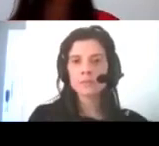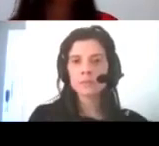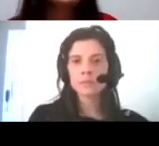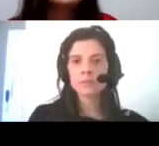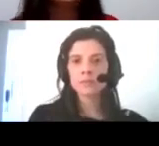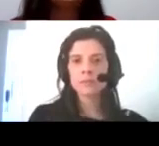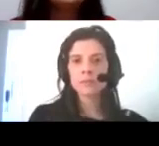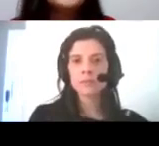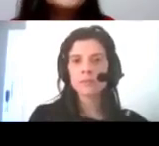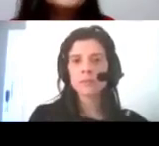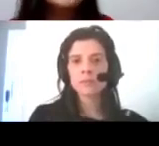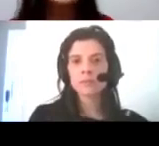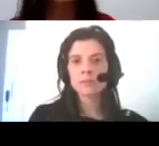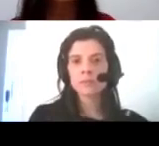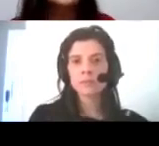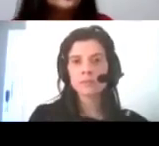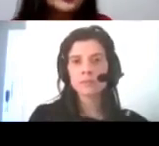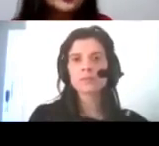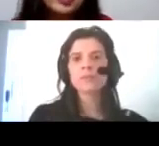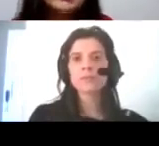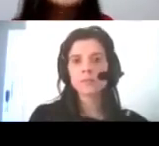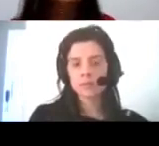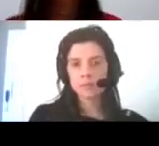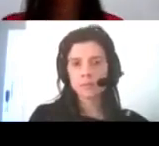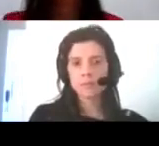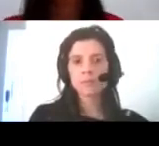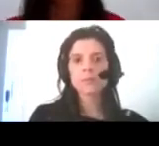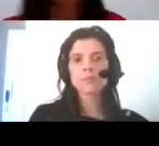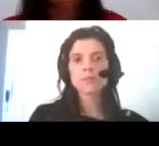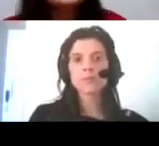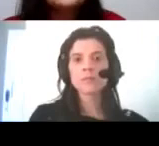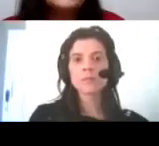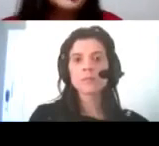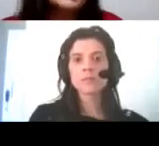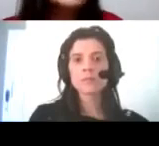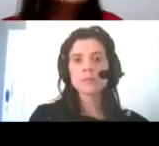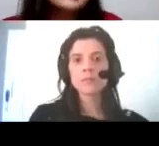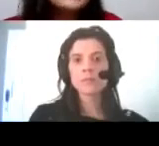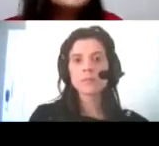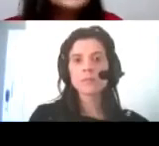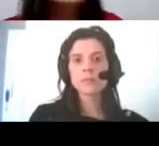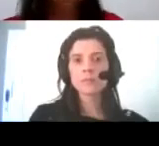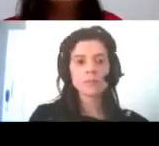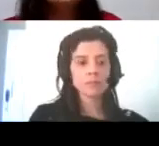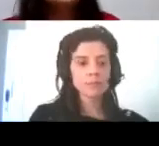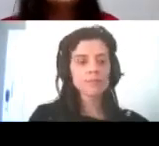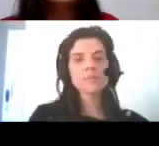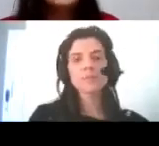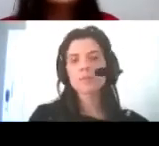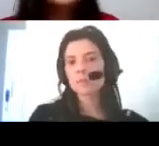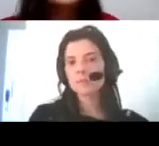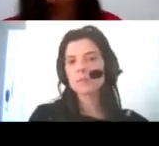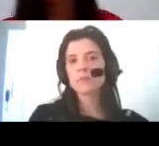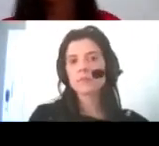por indicação e não por merecimento, por competência. Então, a gente sabe que realmente tem